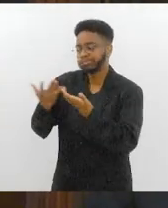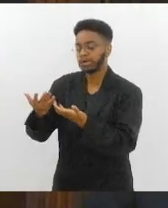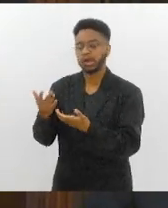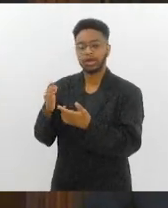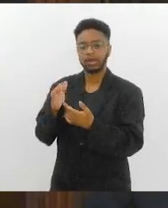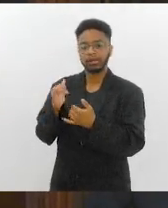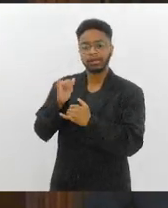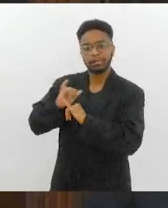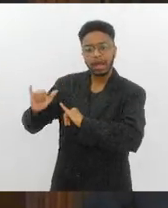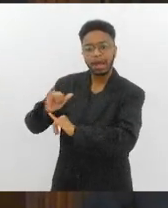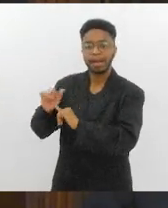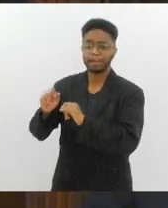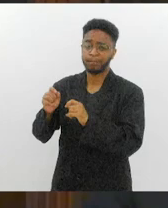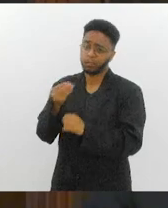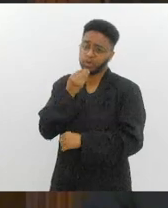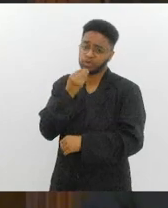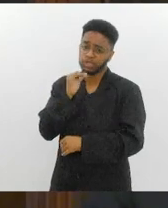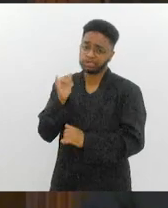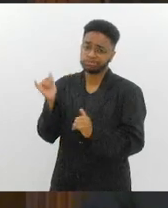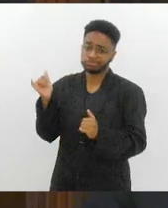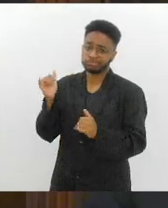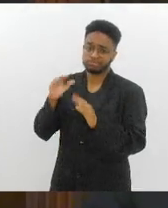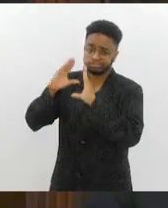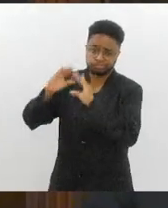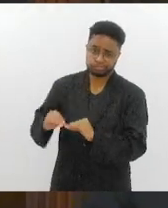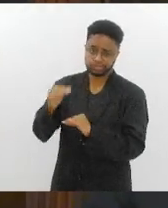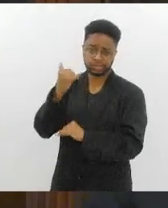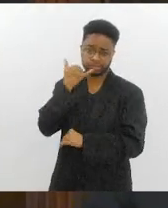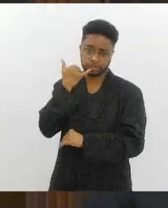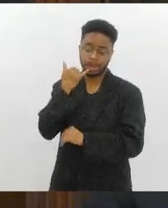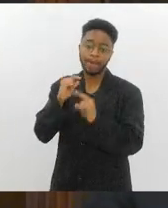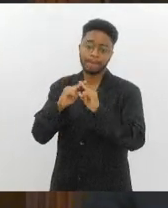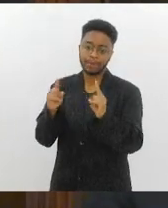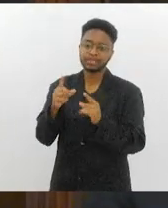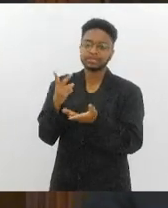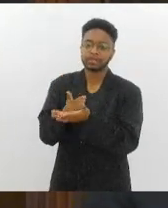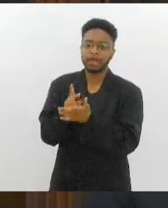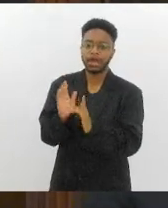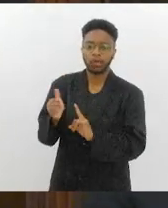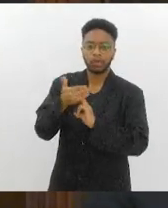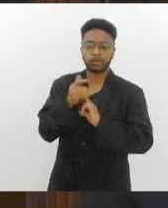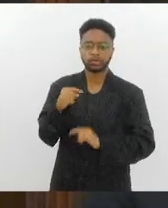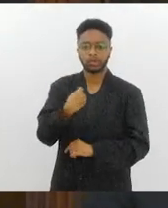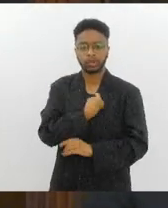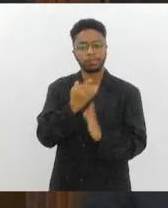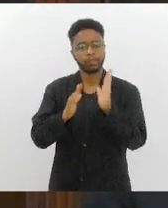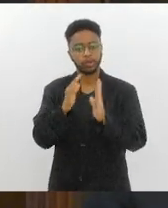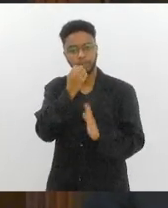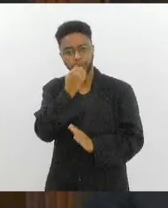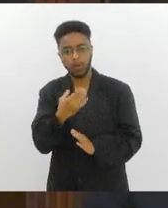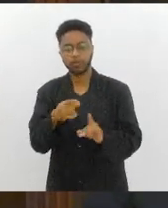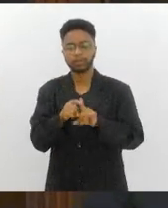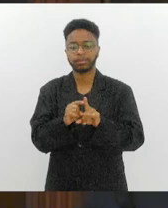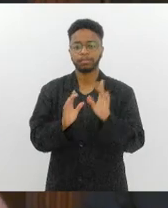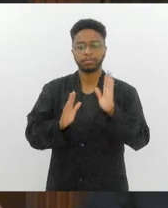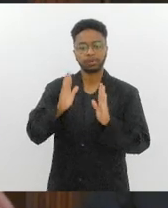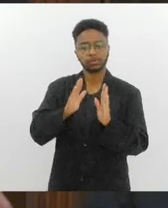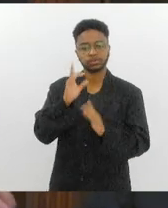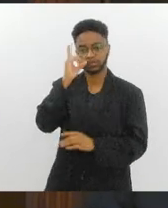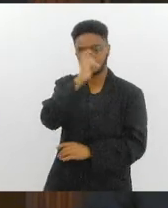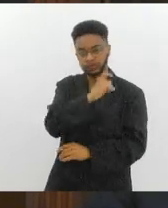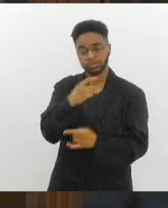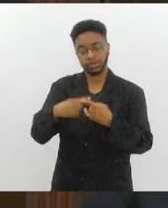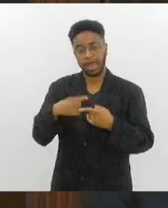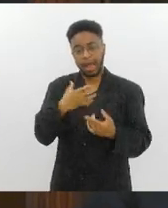o telefone da cara da gente, mas eles estão lá nos acolhendo nos tempos bons, nos tempos difíceis. E amigo é assim,